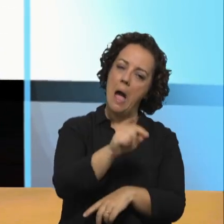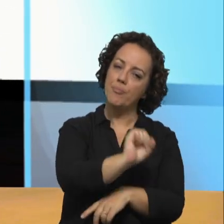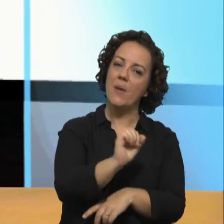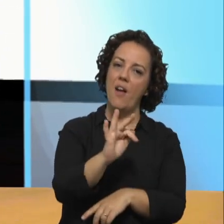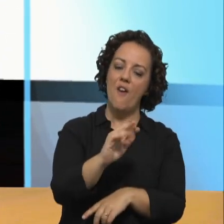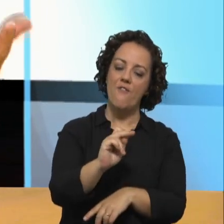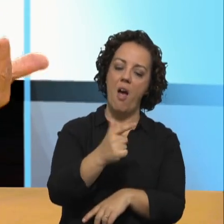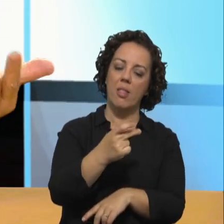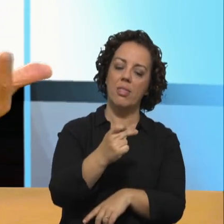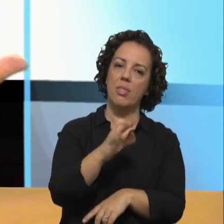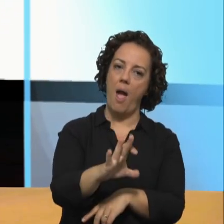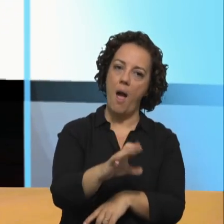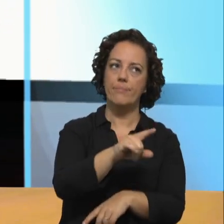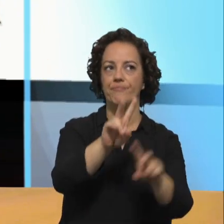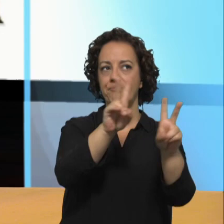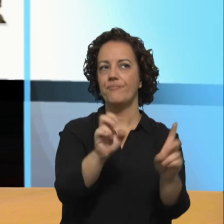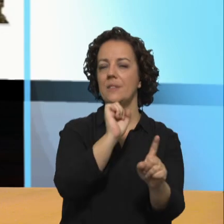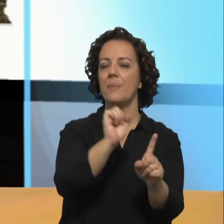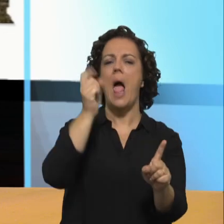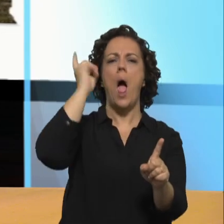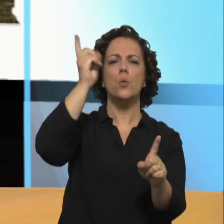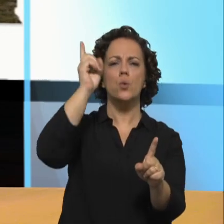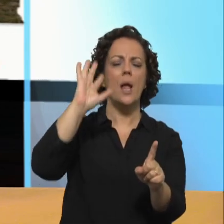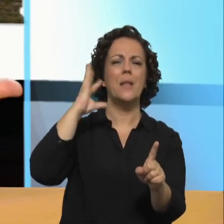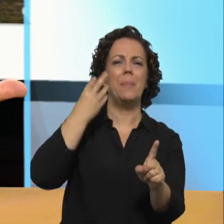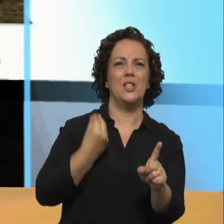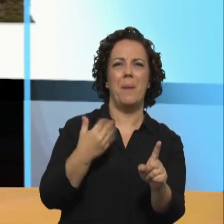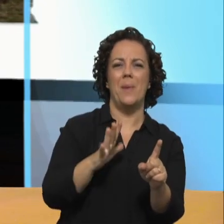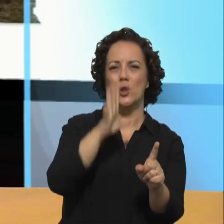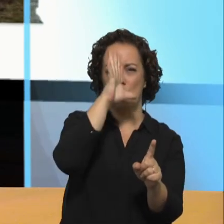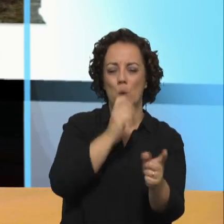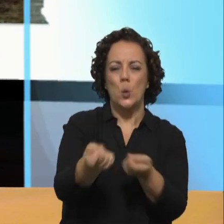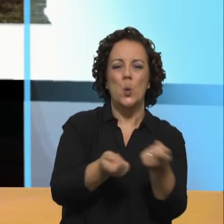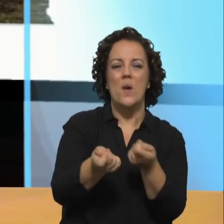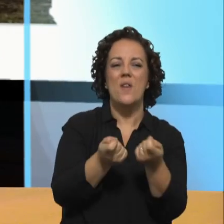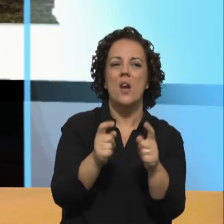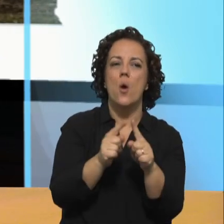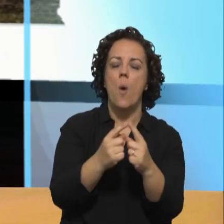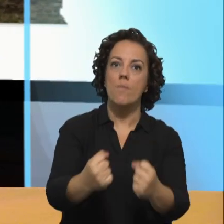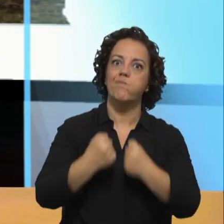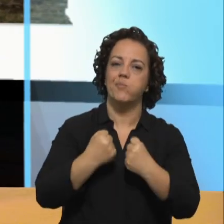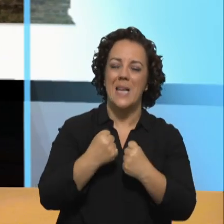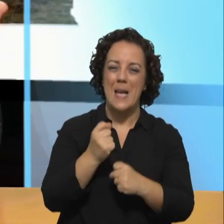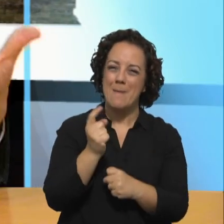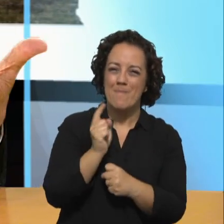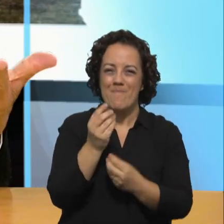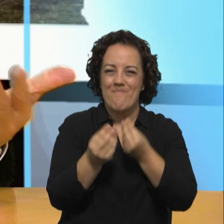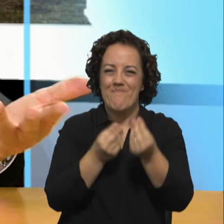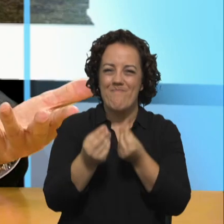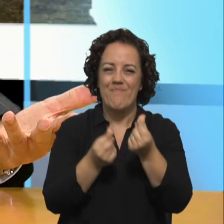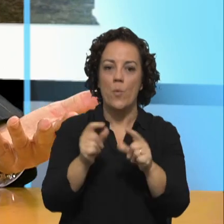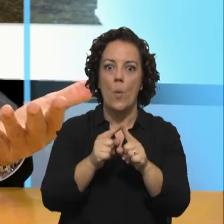a autoridade palestiniana, num governo que também tem pouca incidência e não é muito capaz de